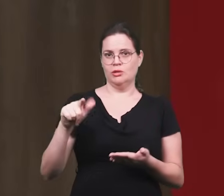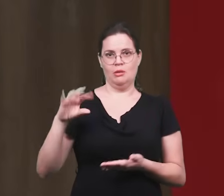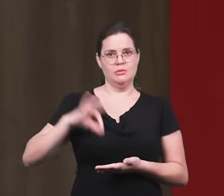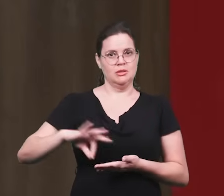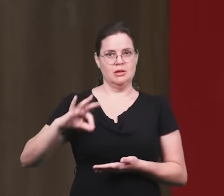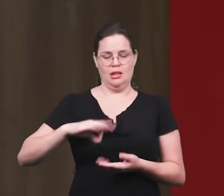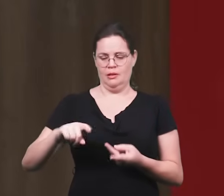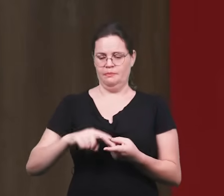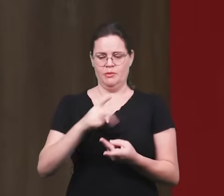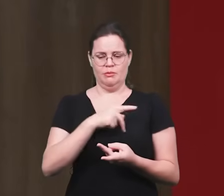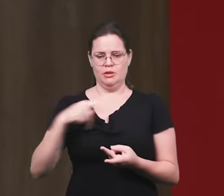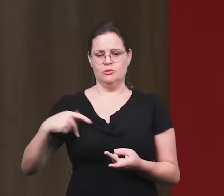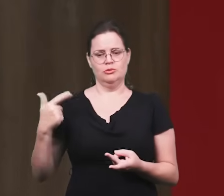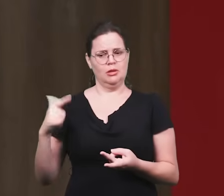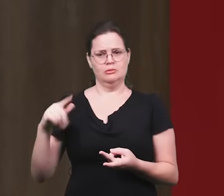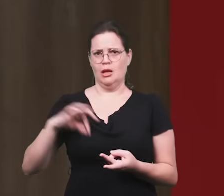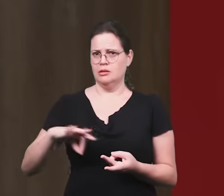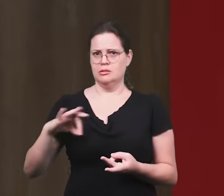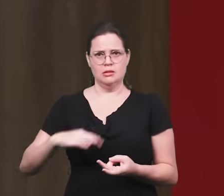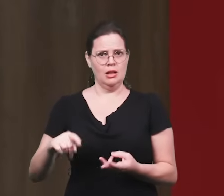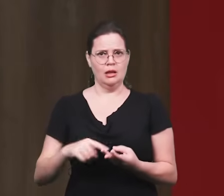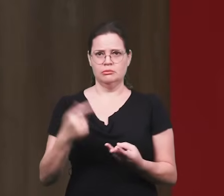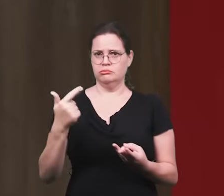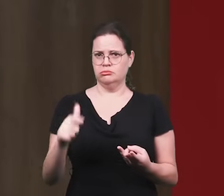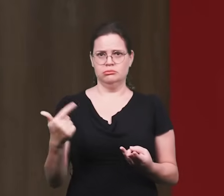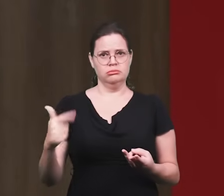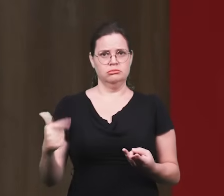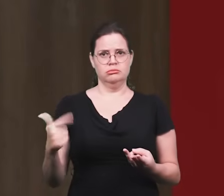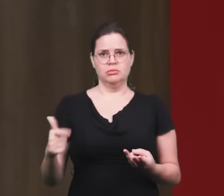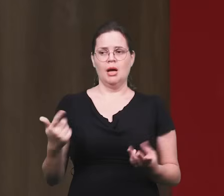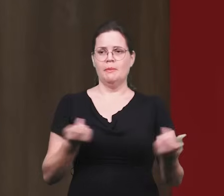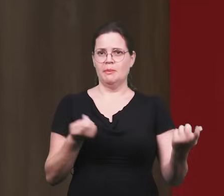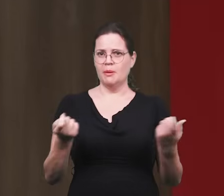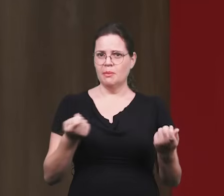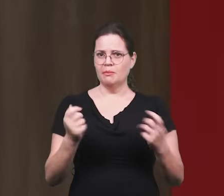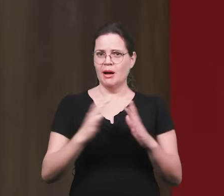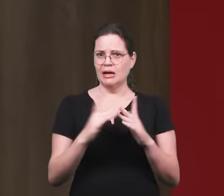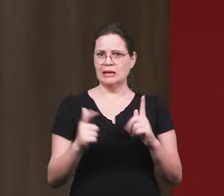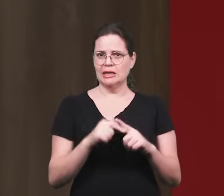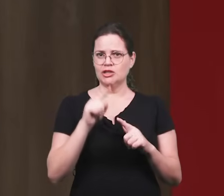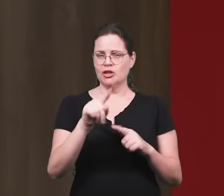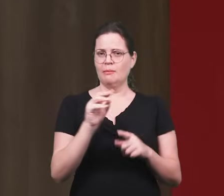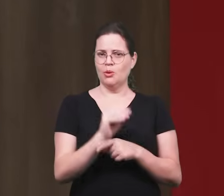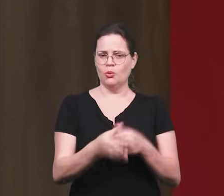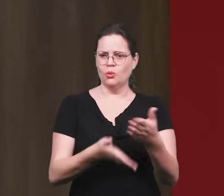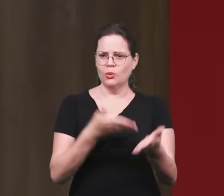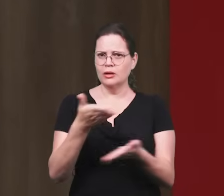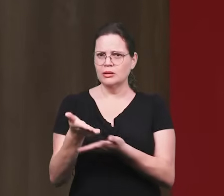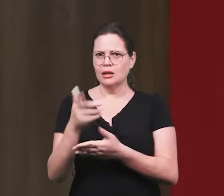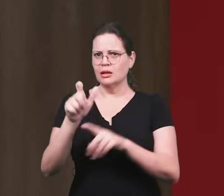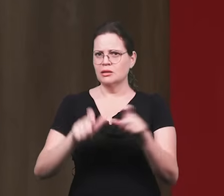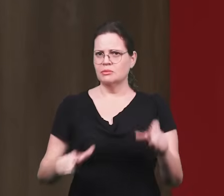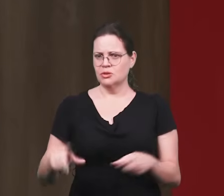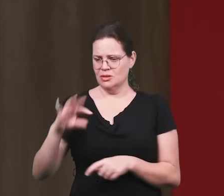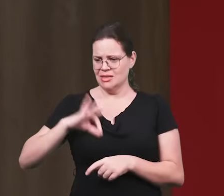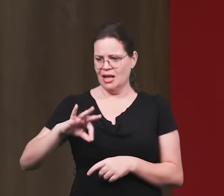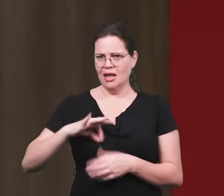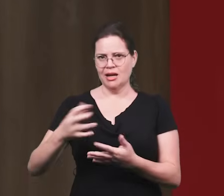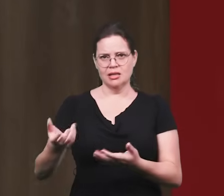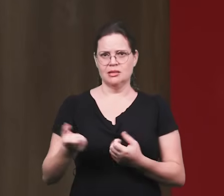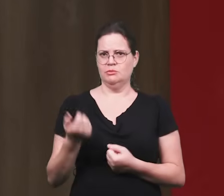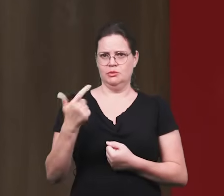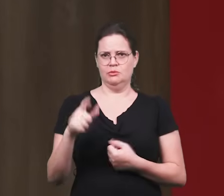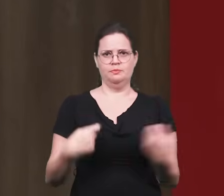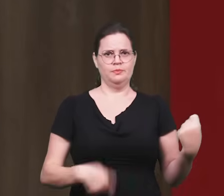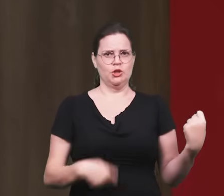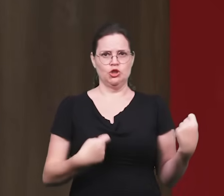os pastores não recebem salário para poder governar a igreja, para poder atender as ovelhas. Aquele que toca